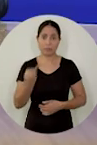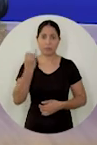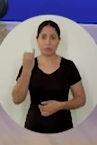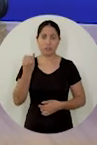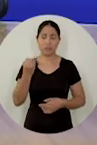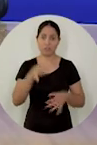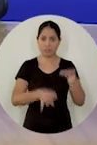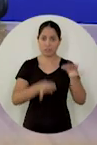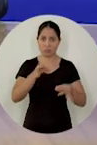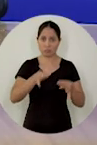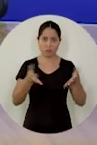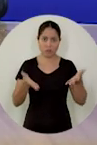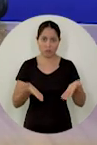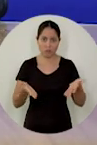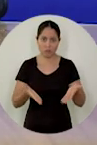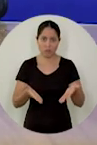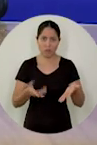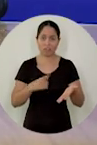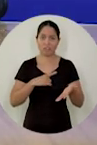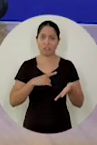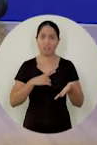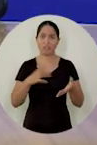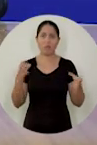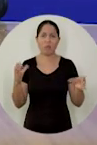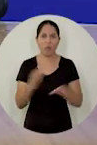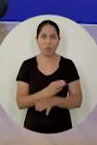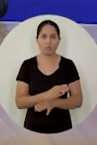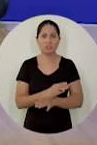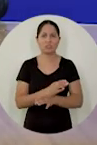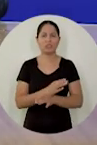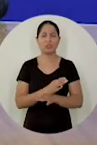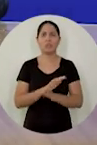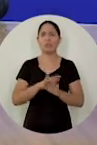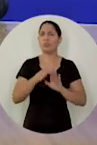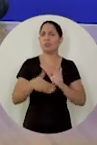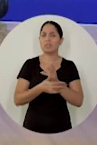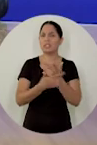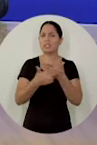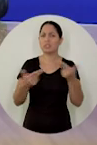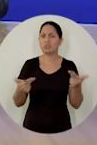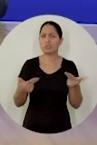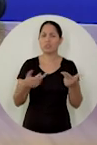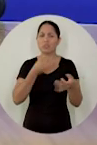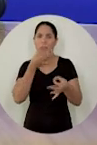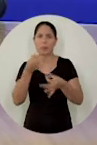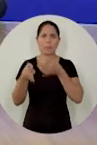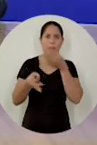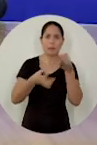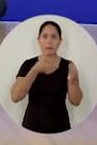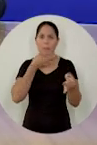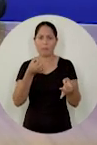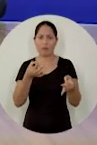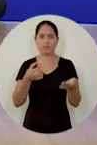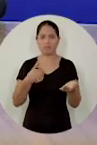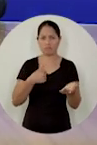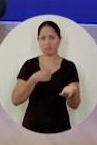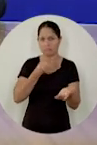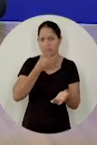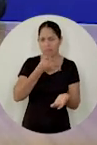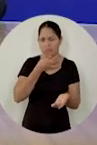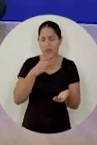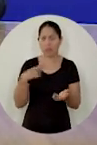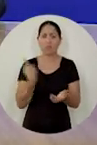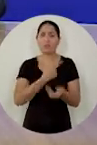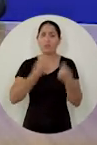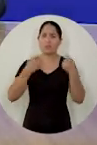dado importante que foi divulgado agora, ele vem em conclusão a tudo que foi comentado há pouco